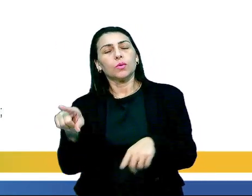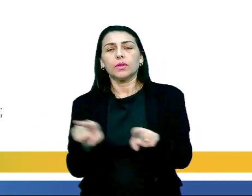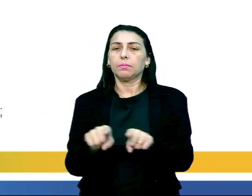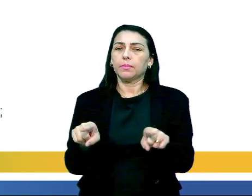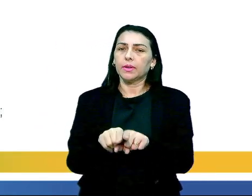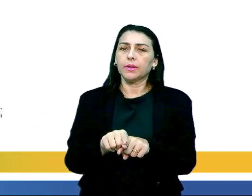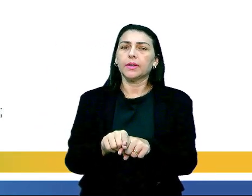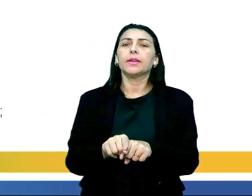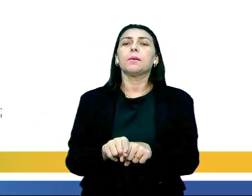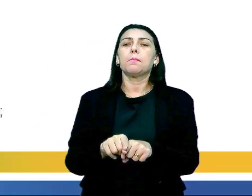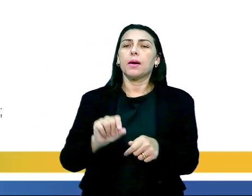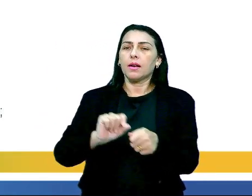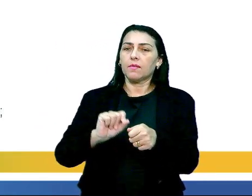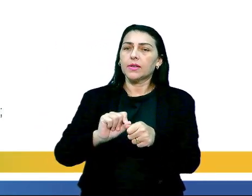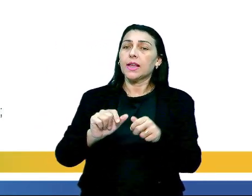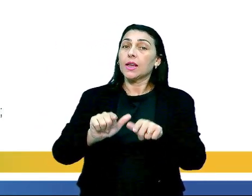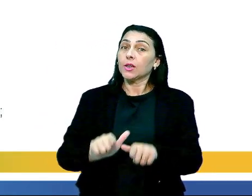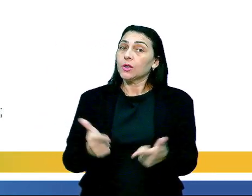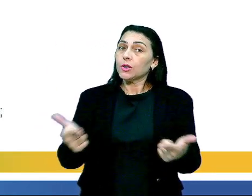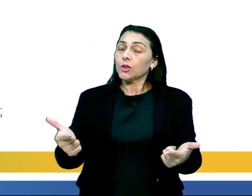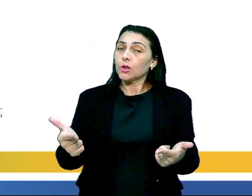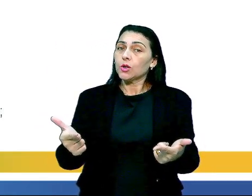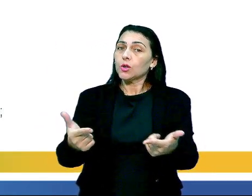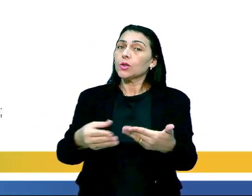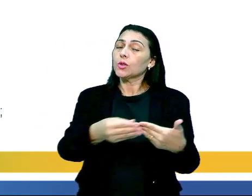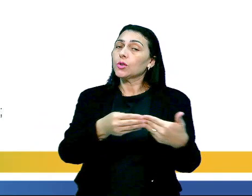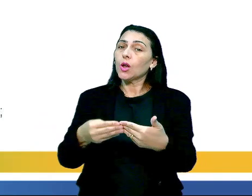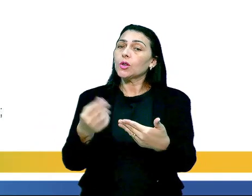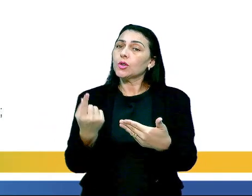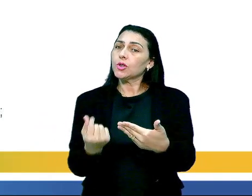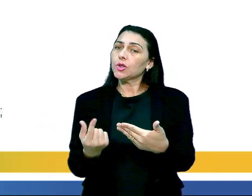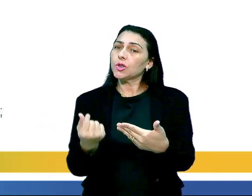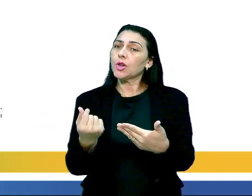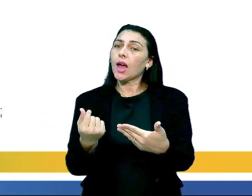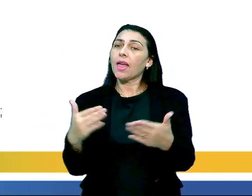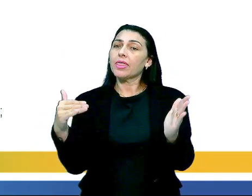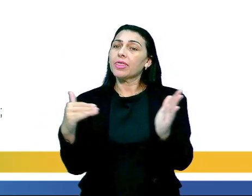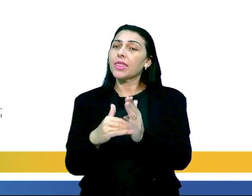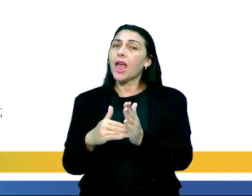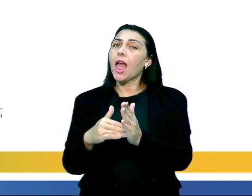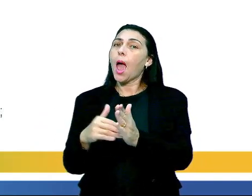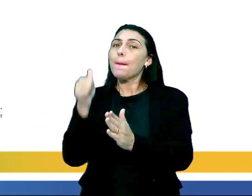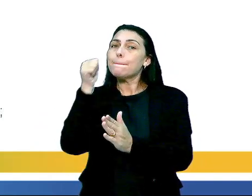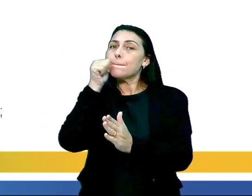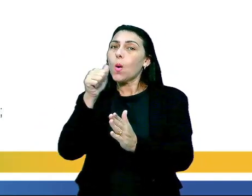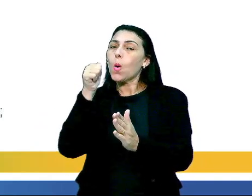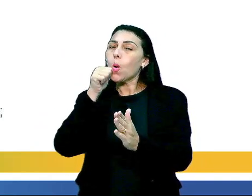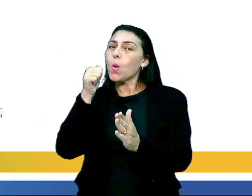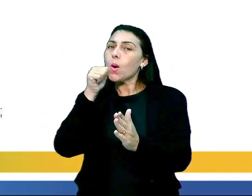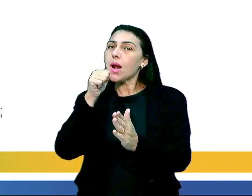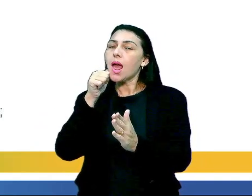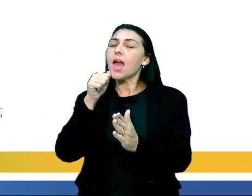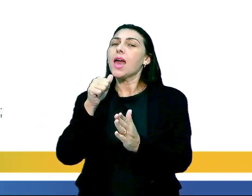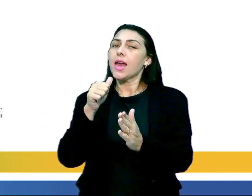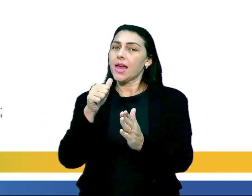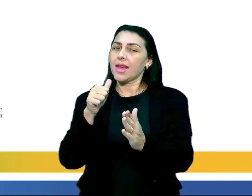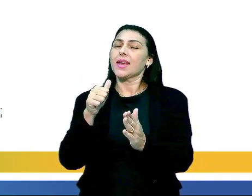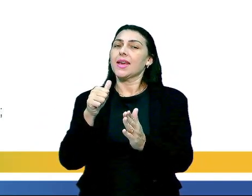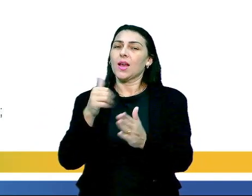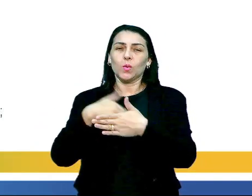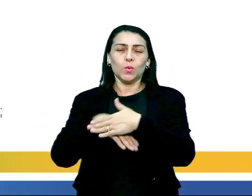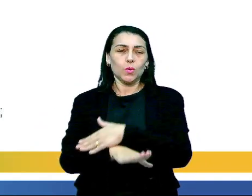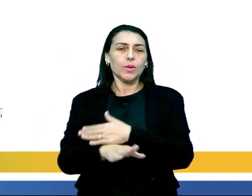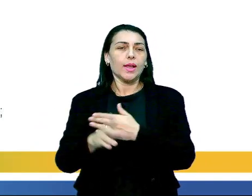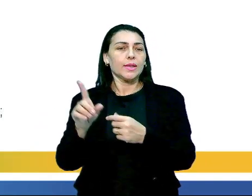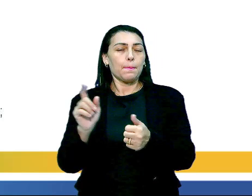etc. Também para trazer sorte, dinheiro e até atrair mulheres. O costume era corrente